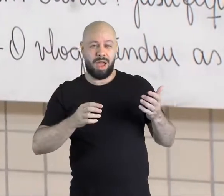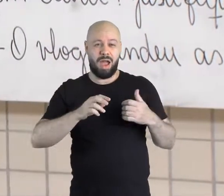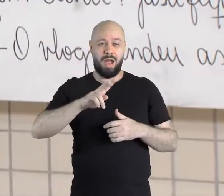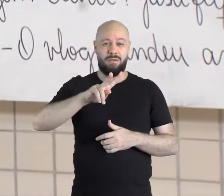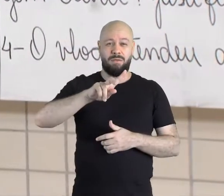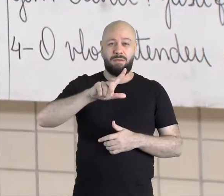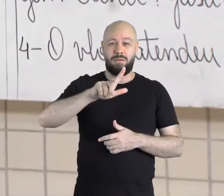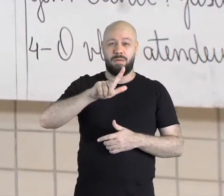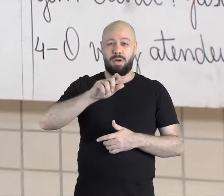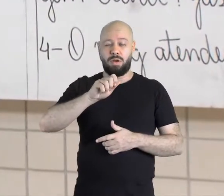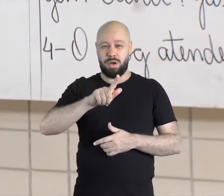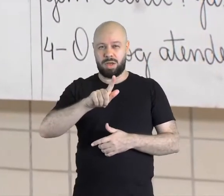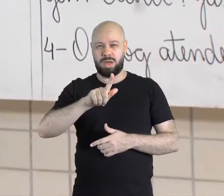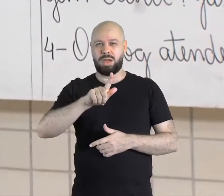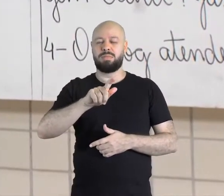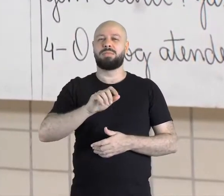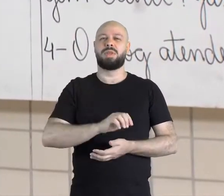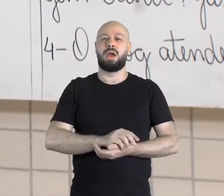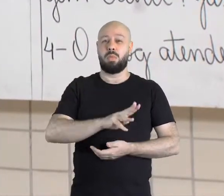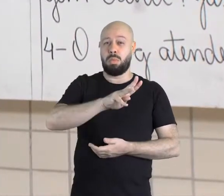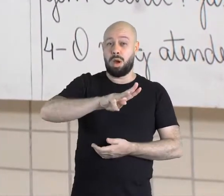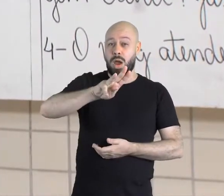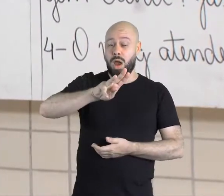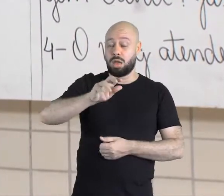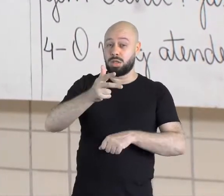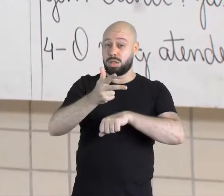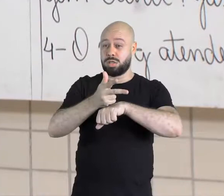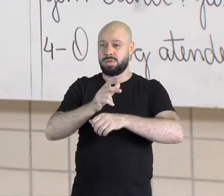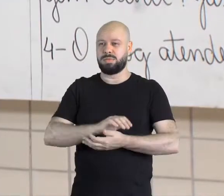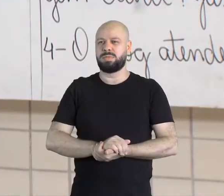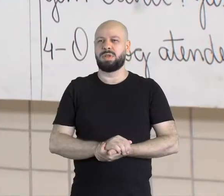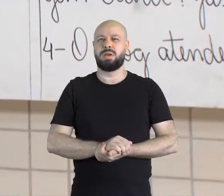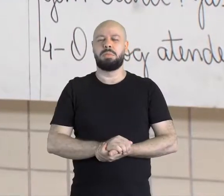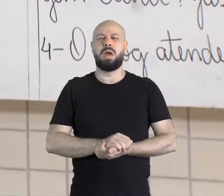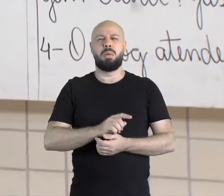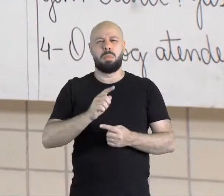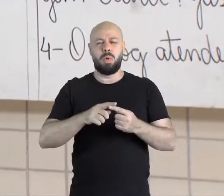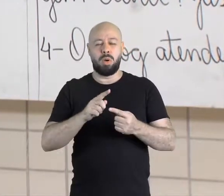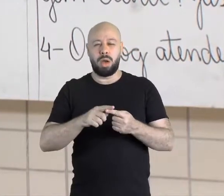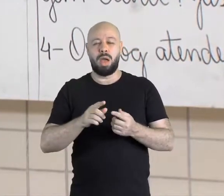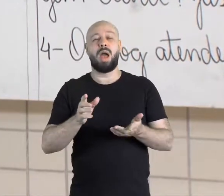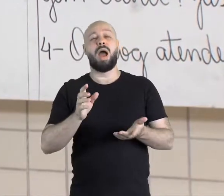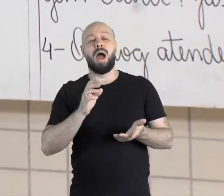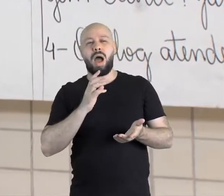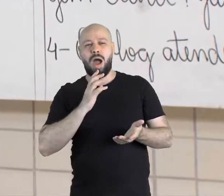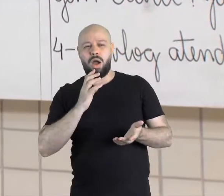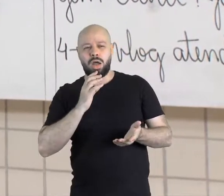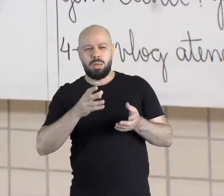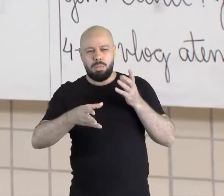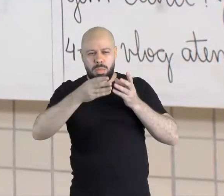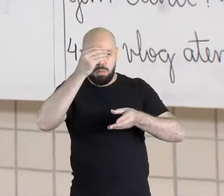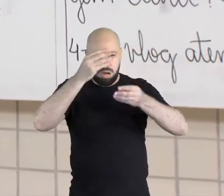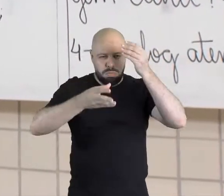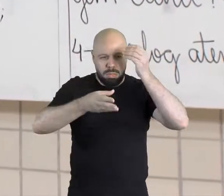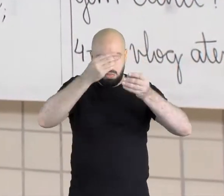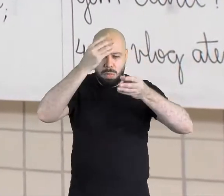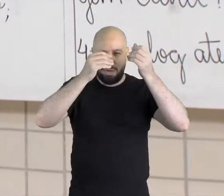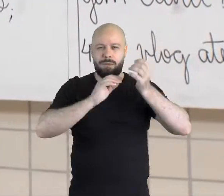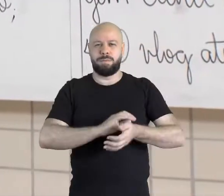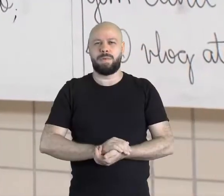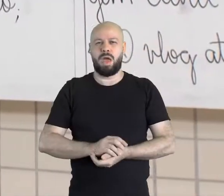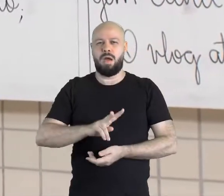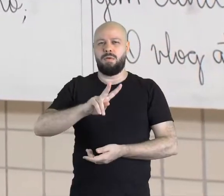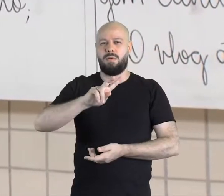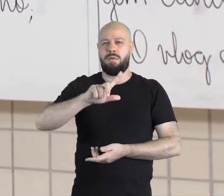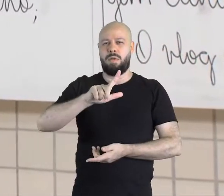gostam de adquirir conhecimento assistindo a vlogs, tá? Então a gente viu que os vlogs,